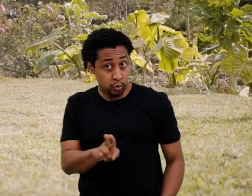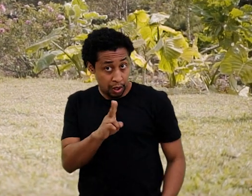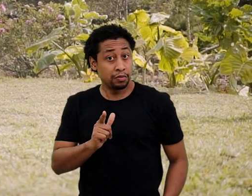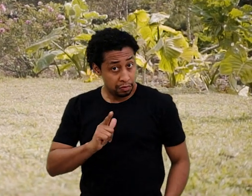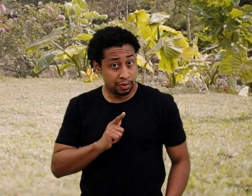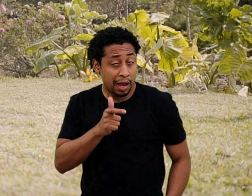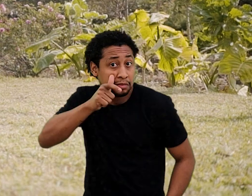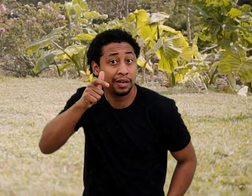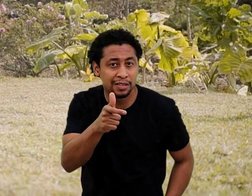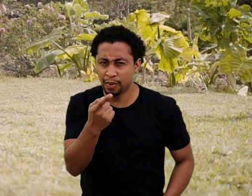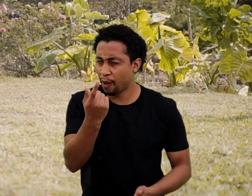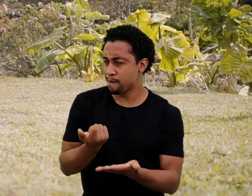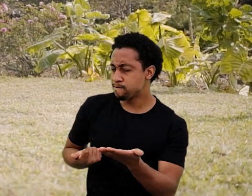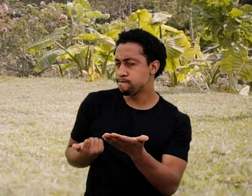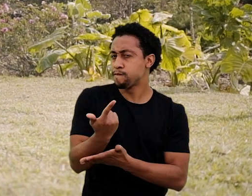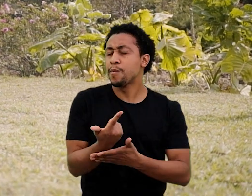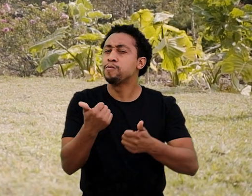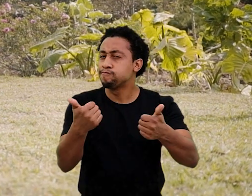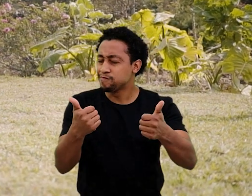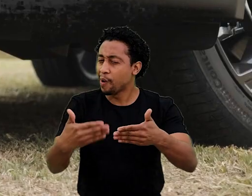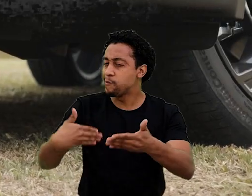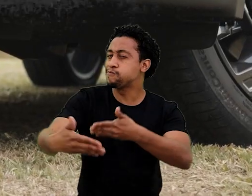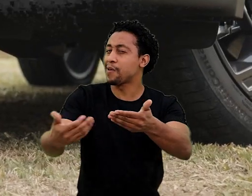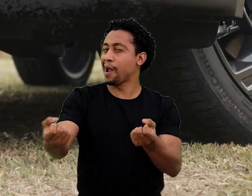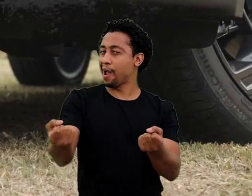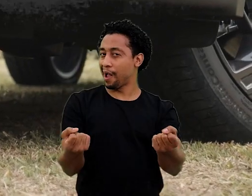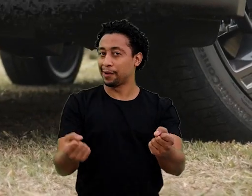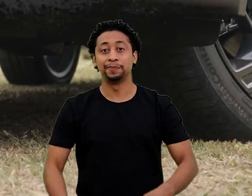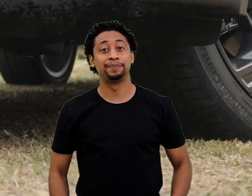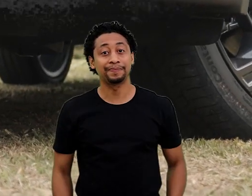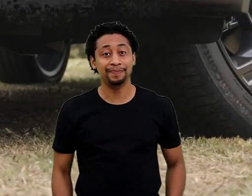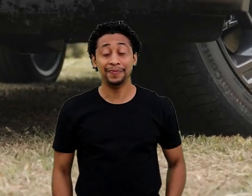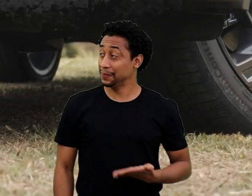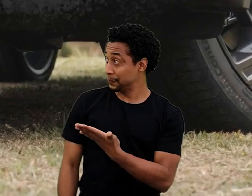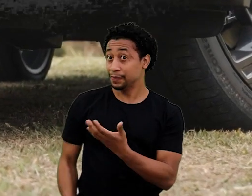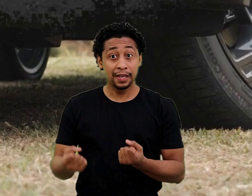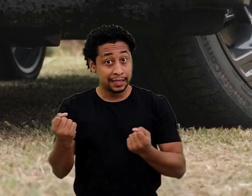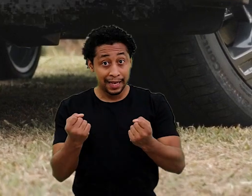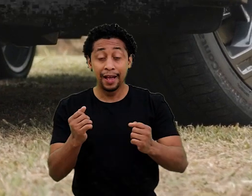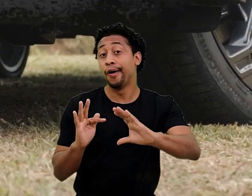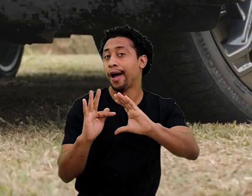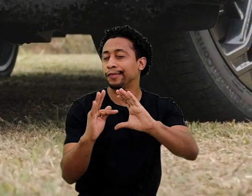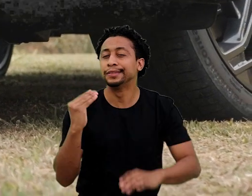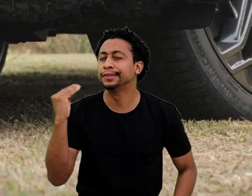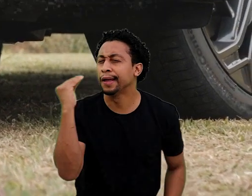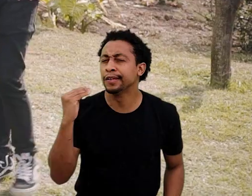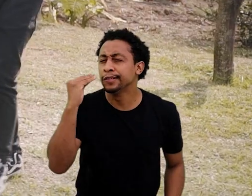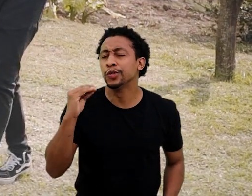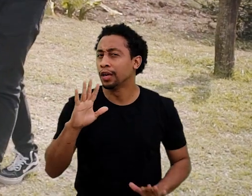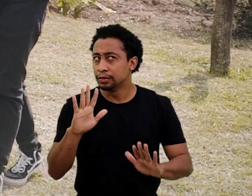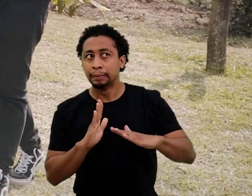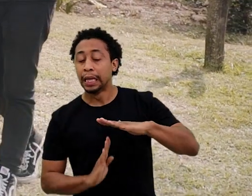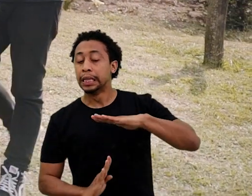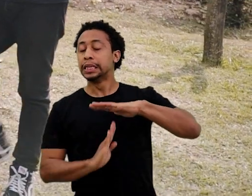opção interessante para você fazer um belo salto de categoria. Com esse carro aqui, a Fiat está testando alguns limites, incluindo o